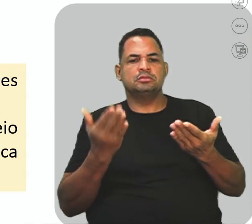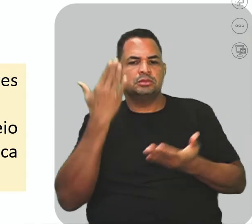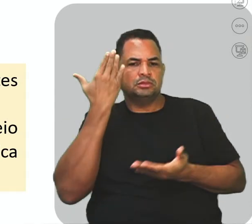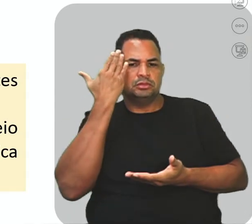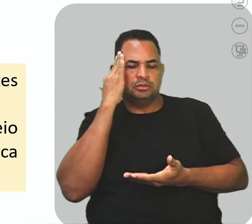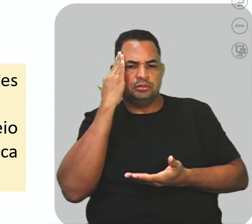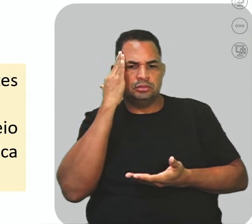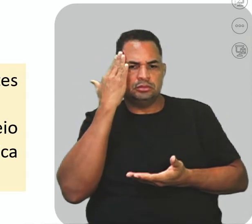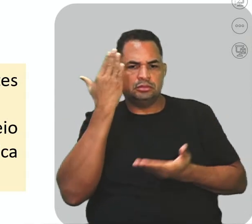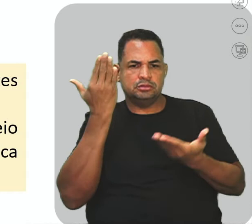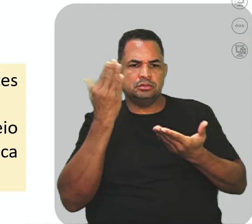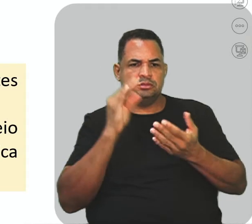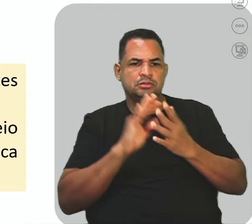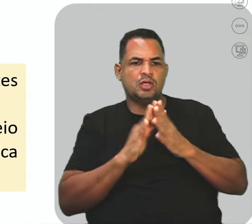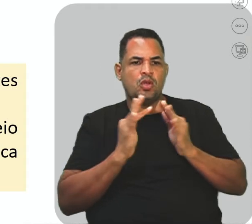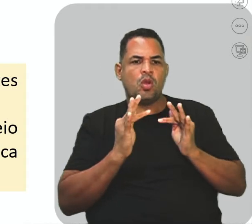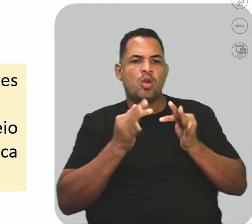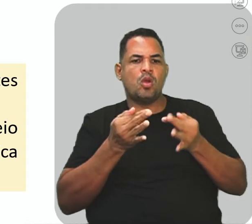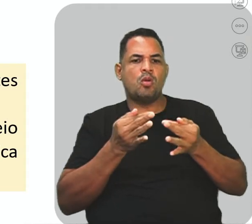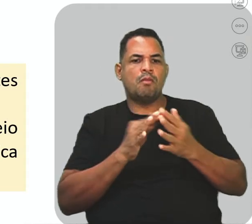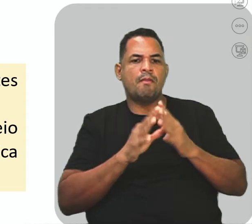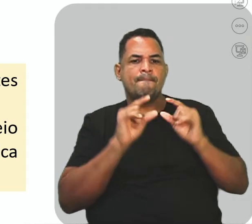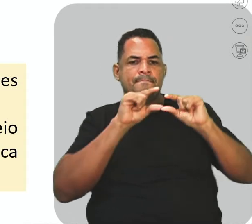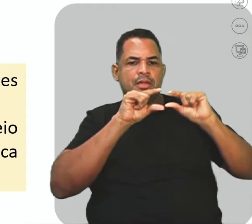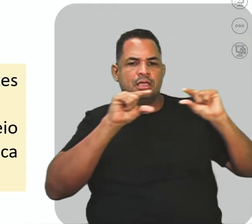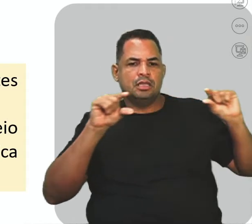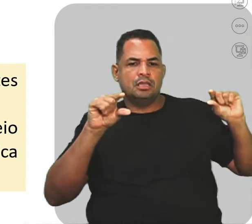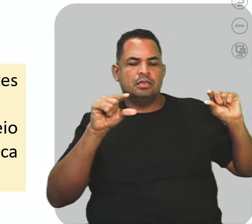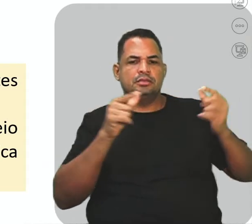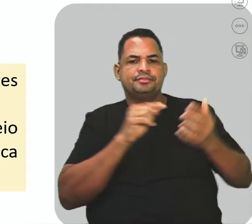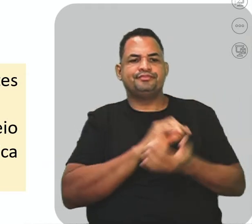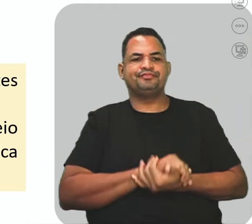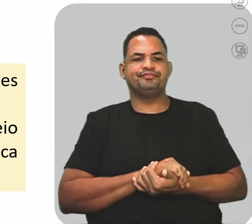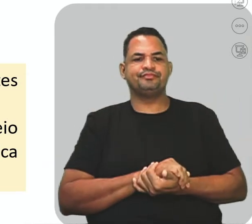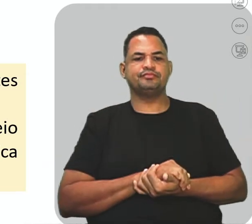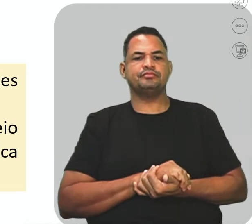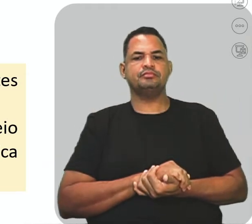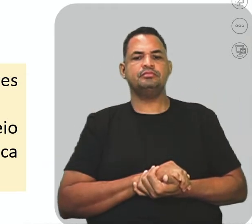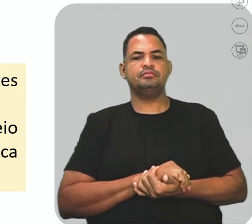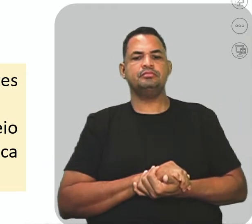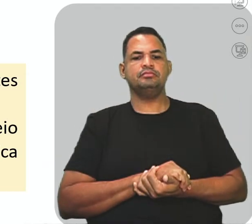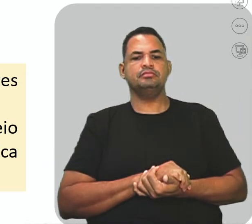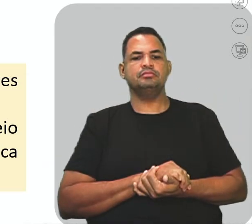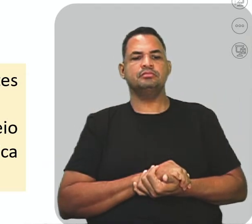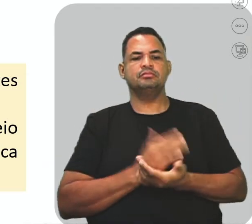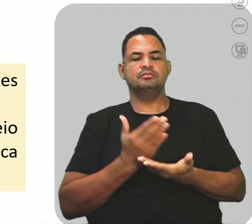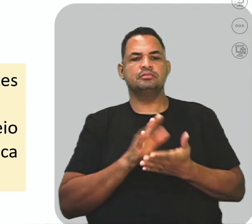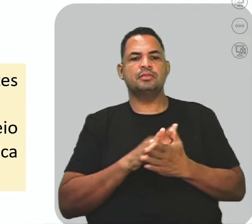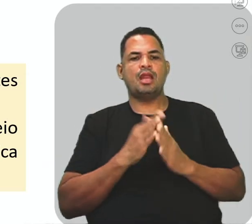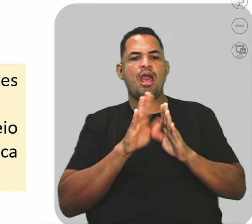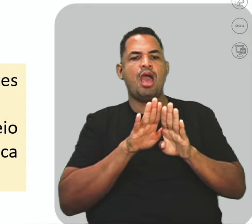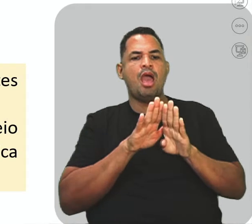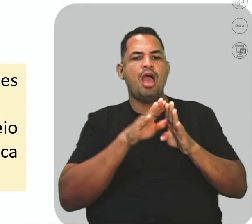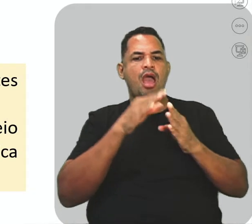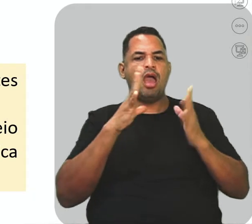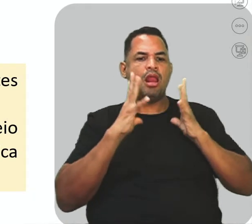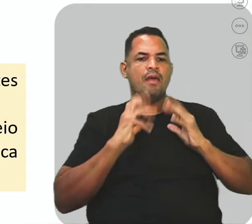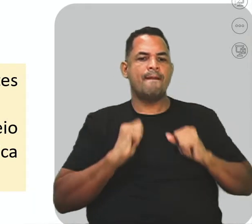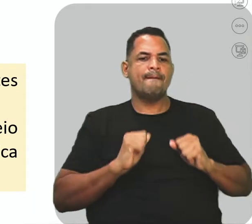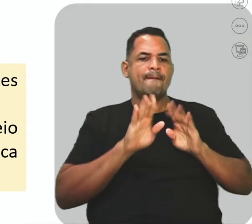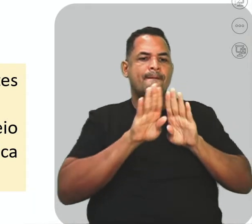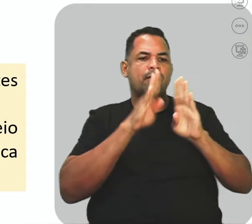entender já. Último período. Último período, Liesel limpara a porta da frente. Segunda